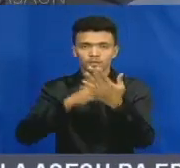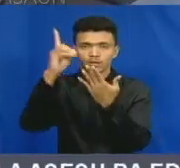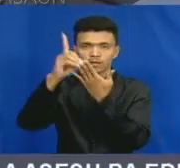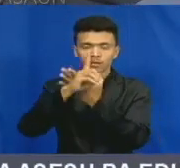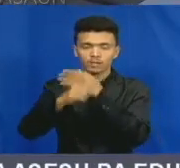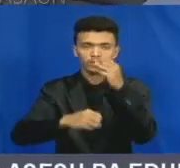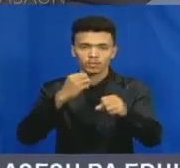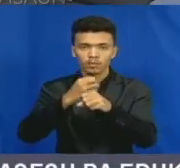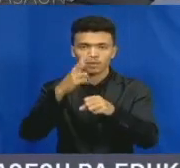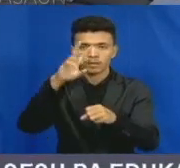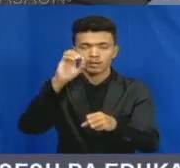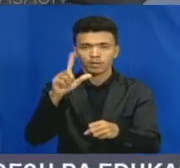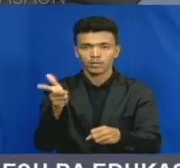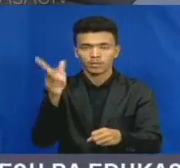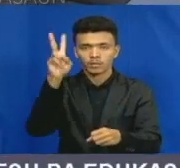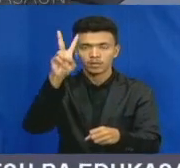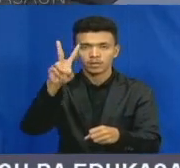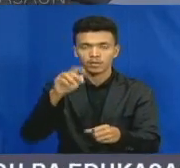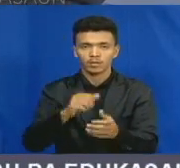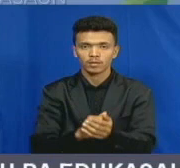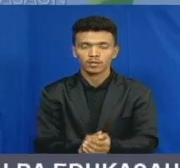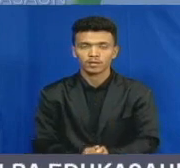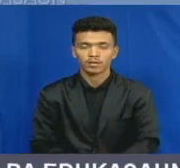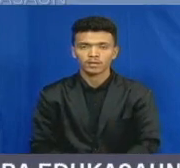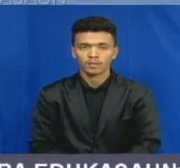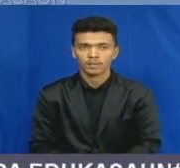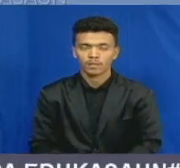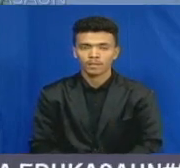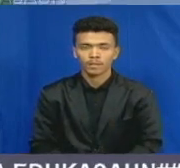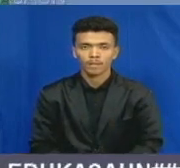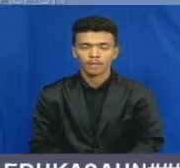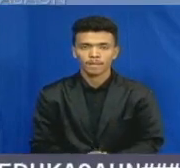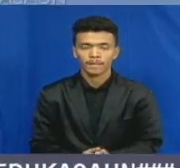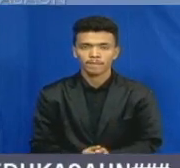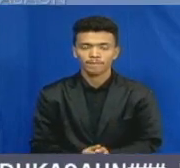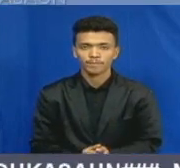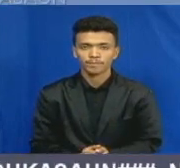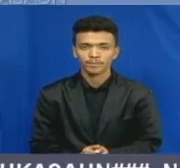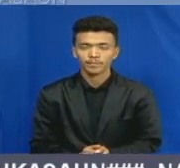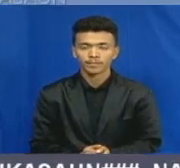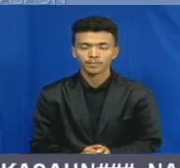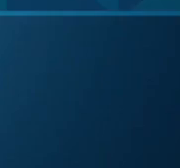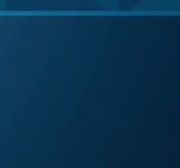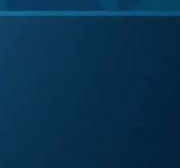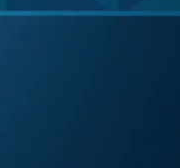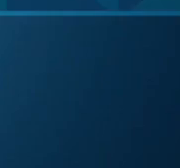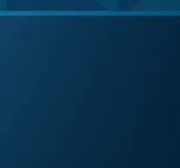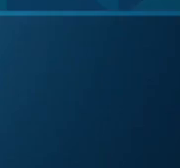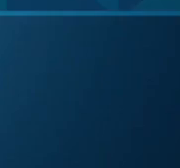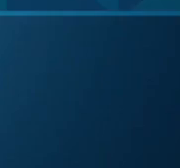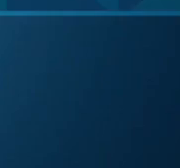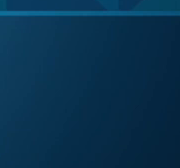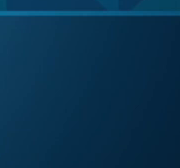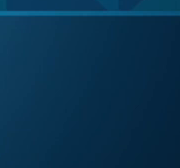Tinandri Hondrua, Rua Nulo, Recindrua. Manuel Guzmão, Domingos de Deus, RTL. A